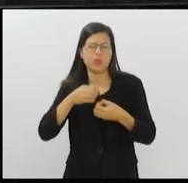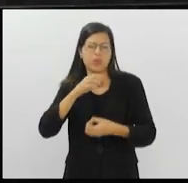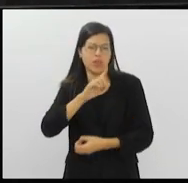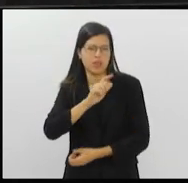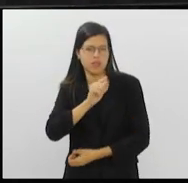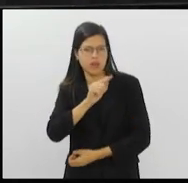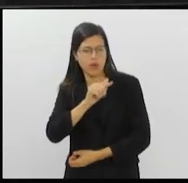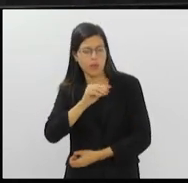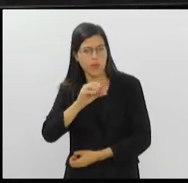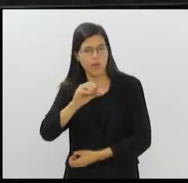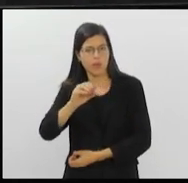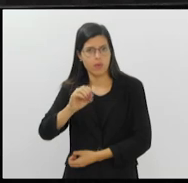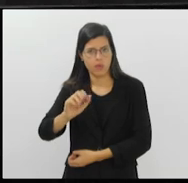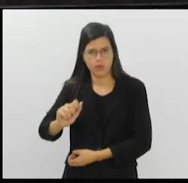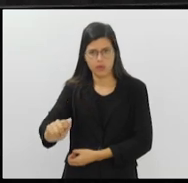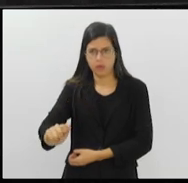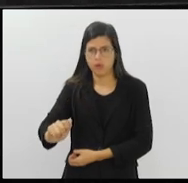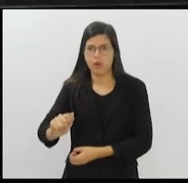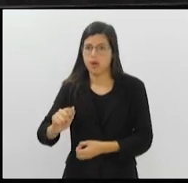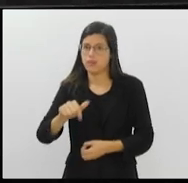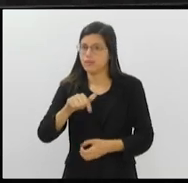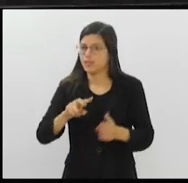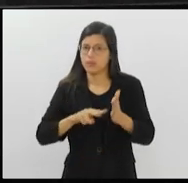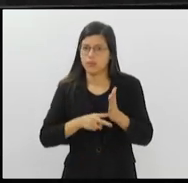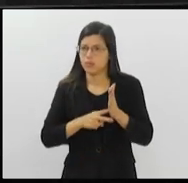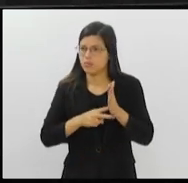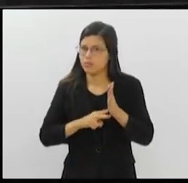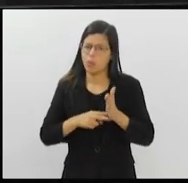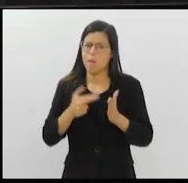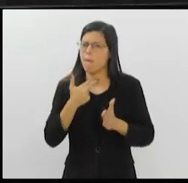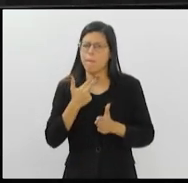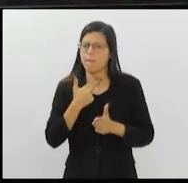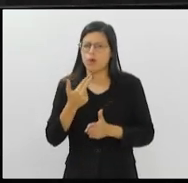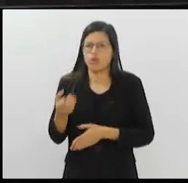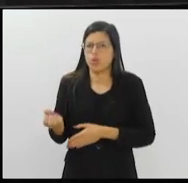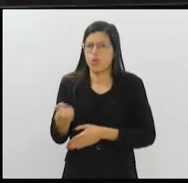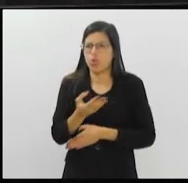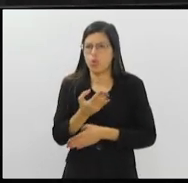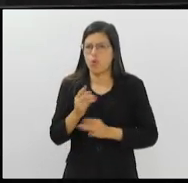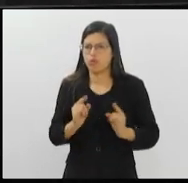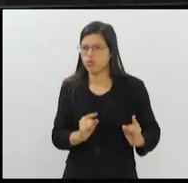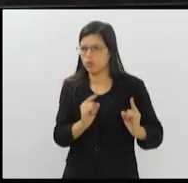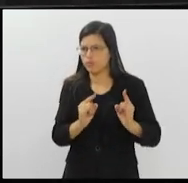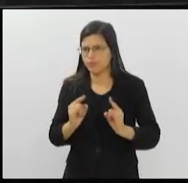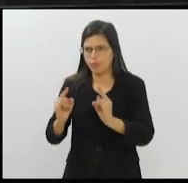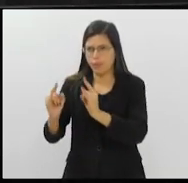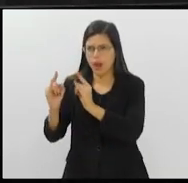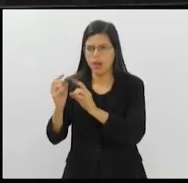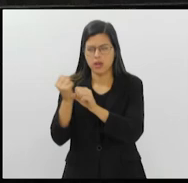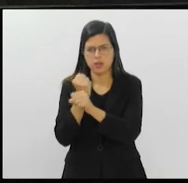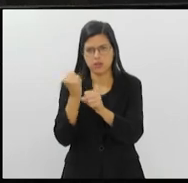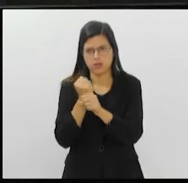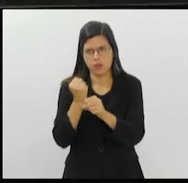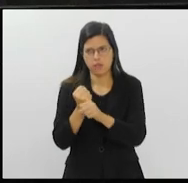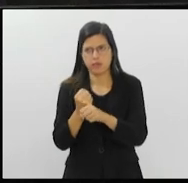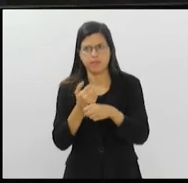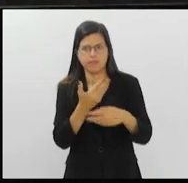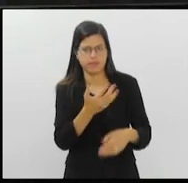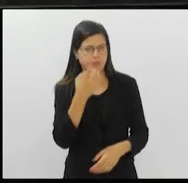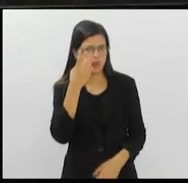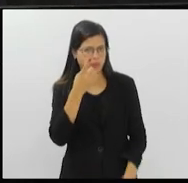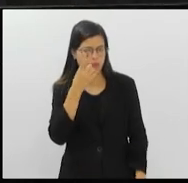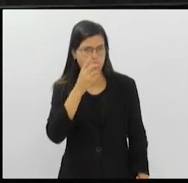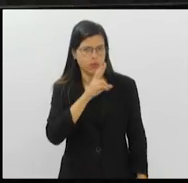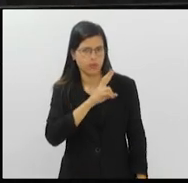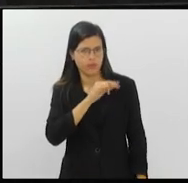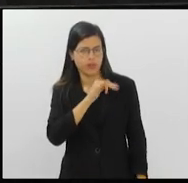não comporta novos empreendimentos, ainda mais nesse entorno. Pois não, deputado Vinícius Cozzolino. Deputado Fábio